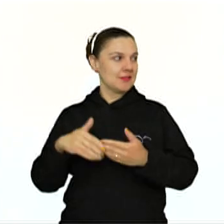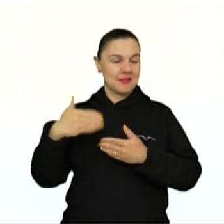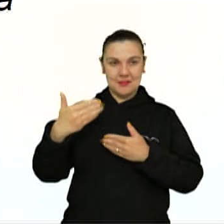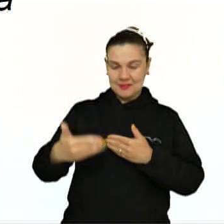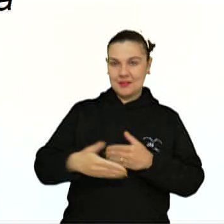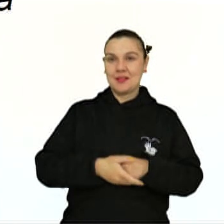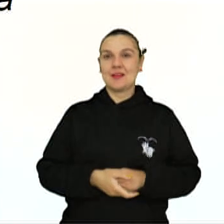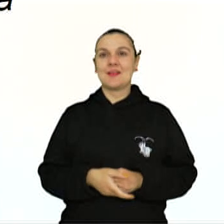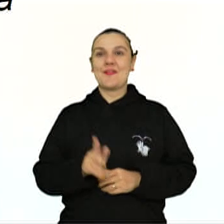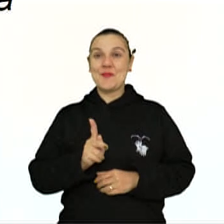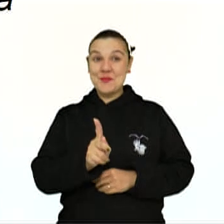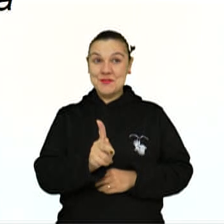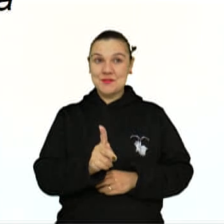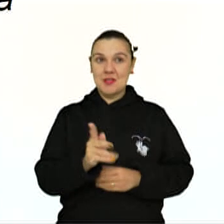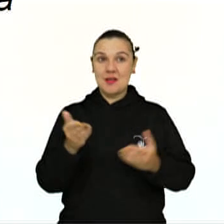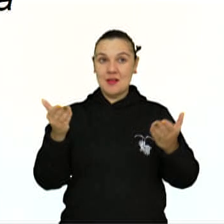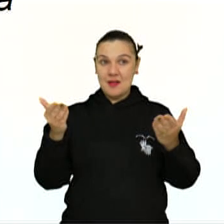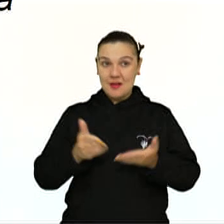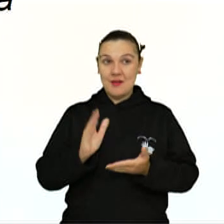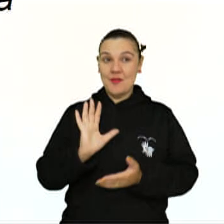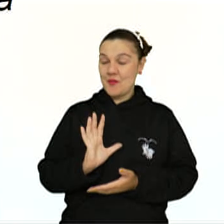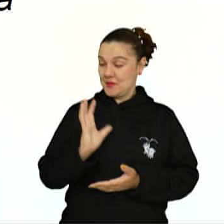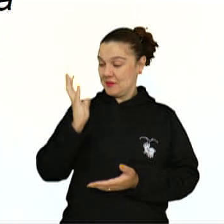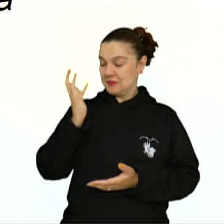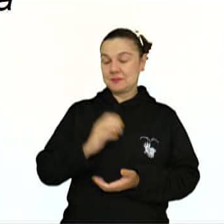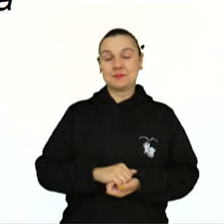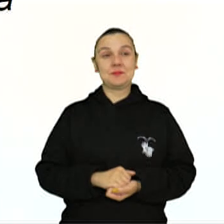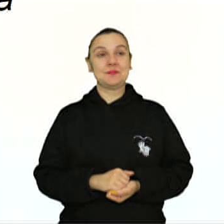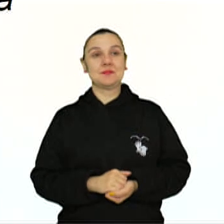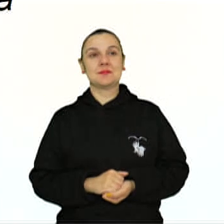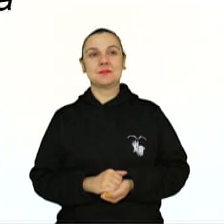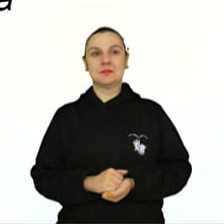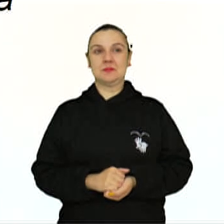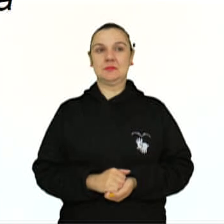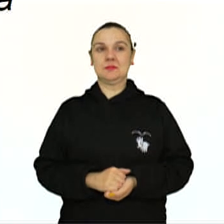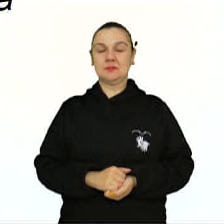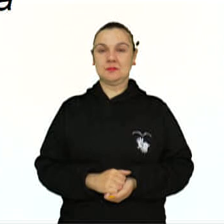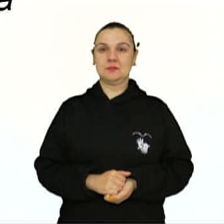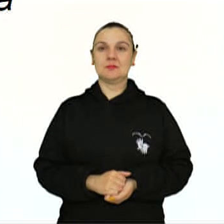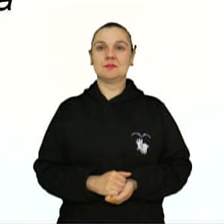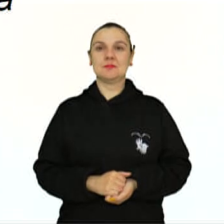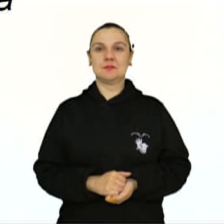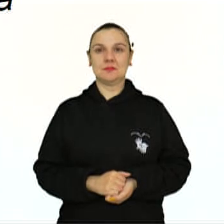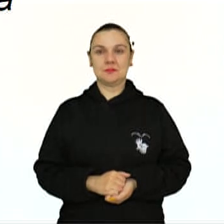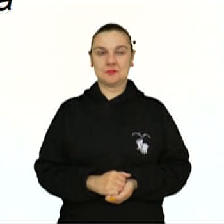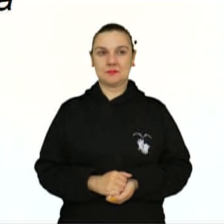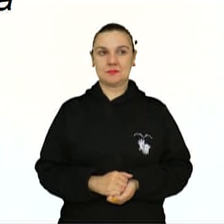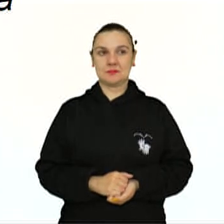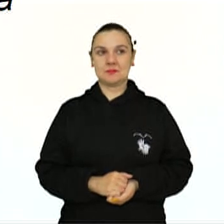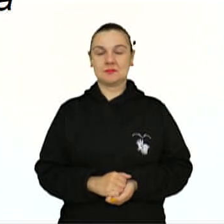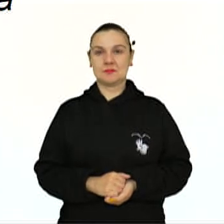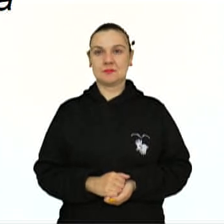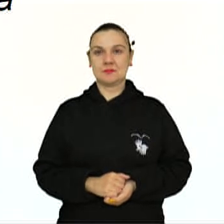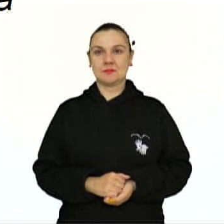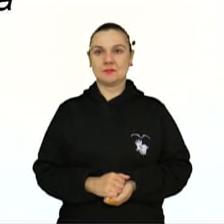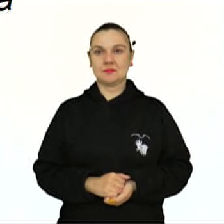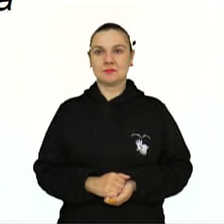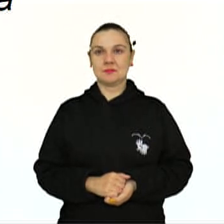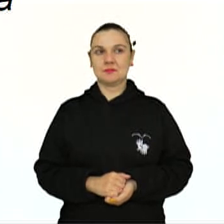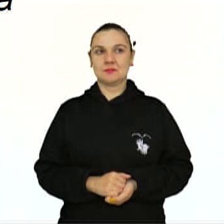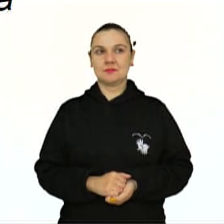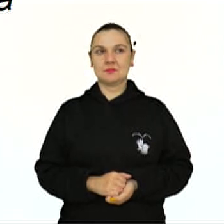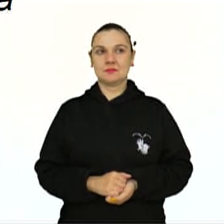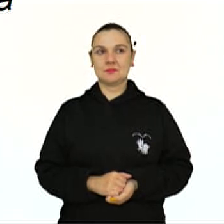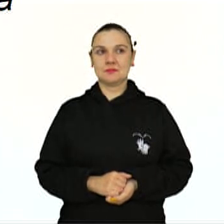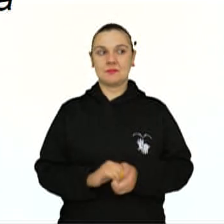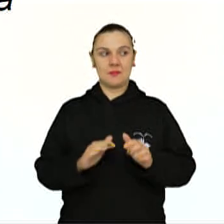a continuar. Então, aí sobre ações de estado físico. Quais são aí?